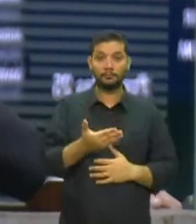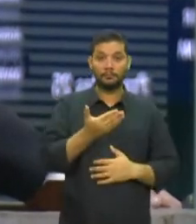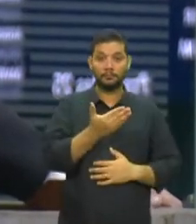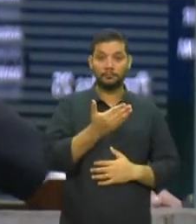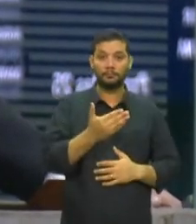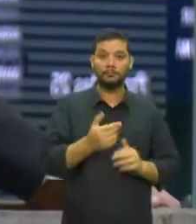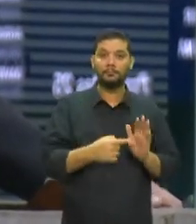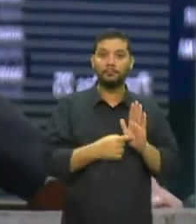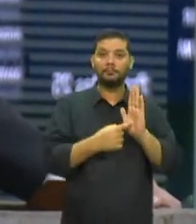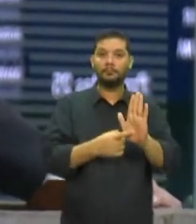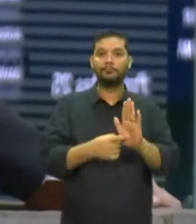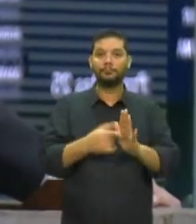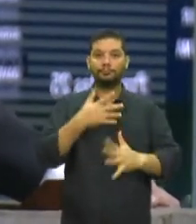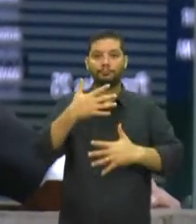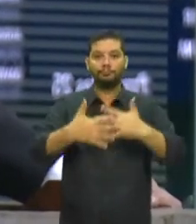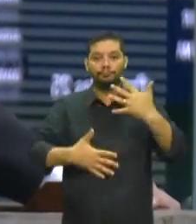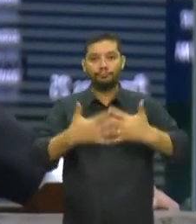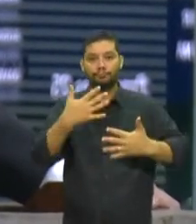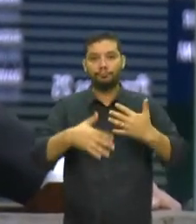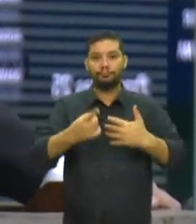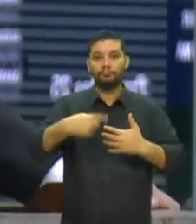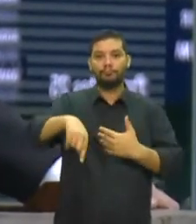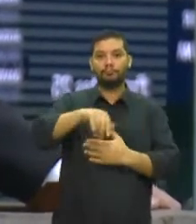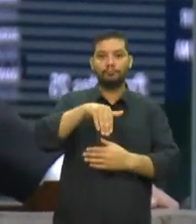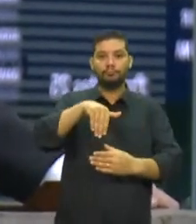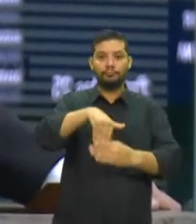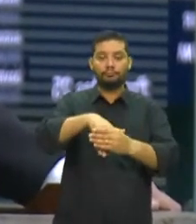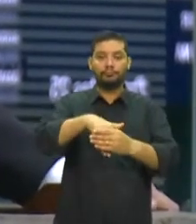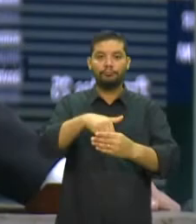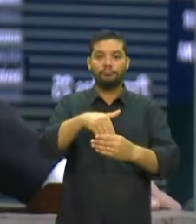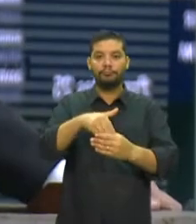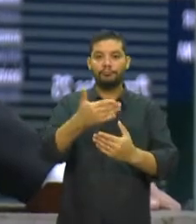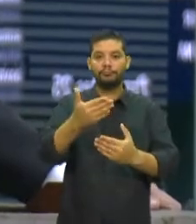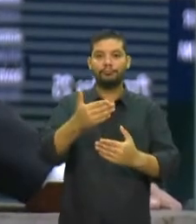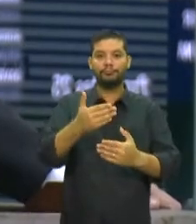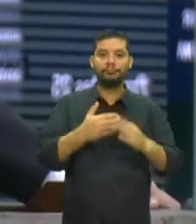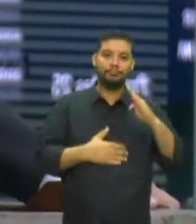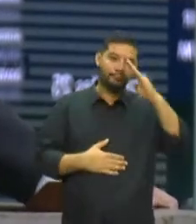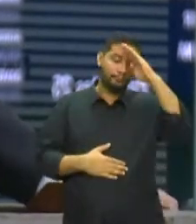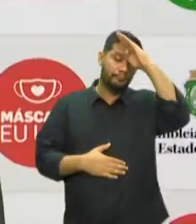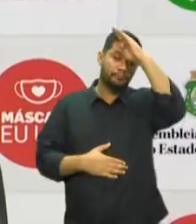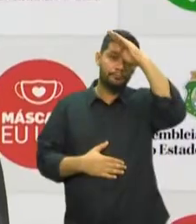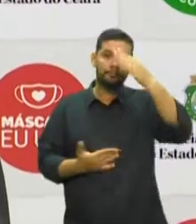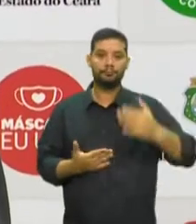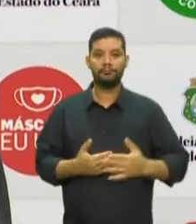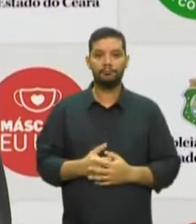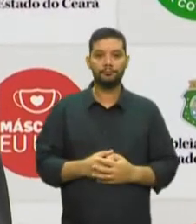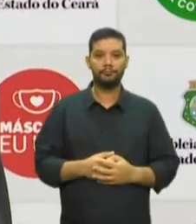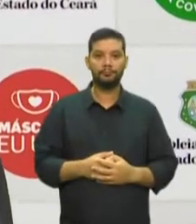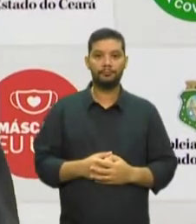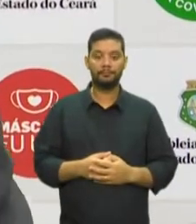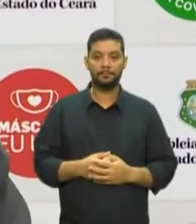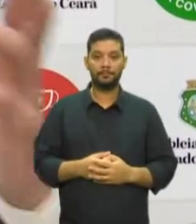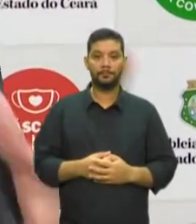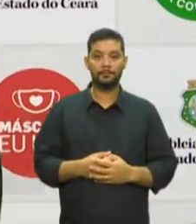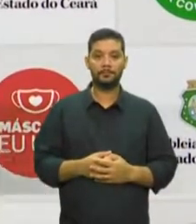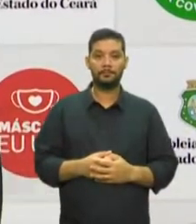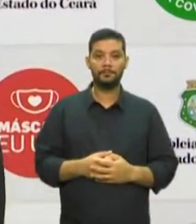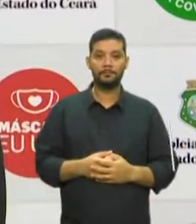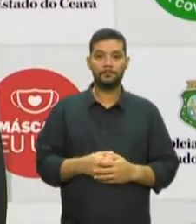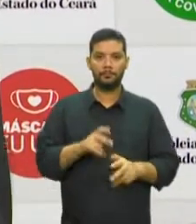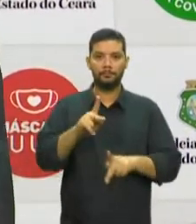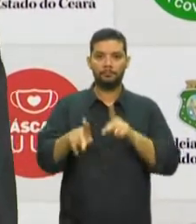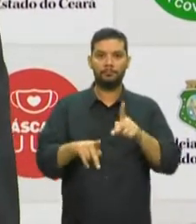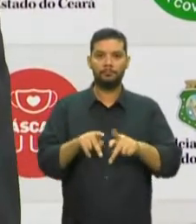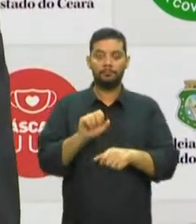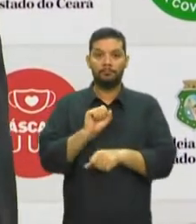a frustração dos eleitores com o governo do presidente Jair Bolsonaro. O povo tinha uma